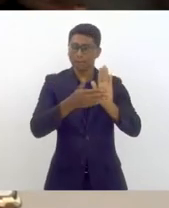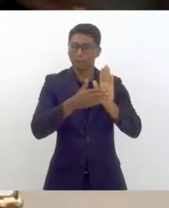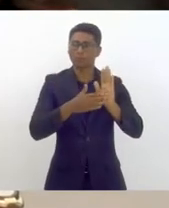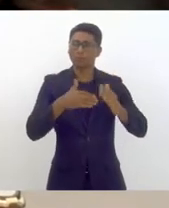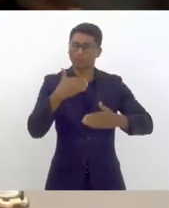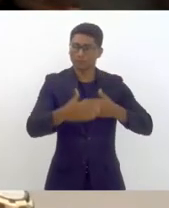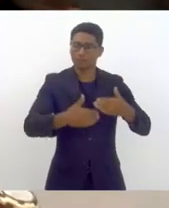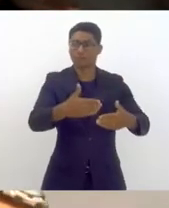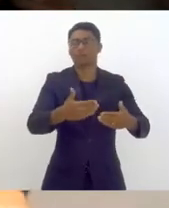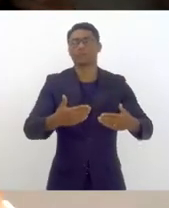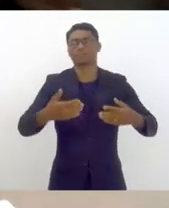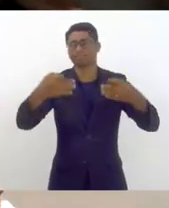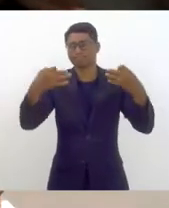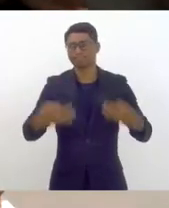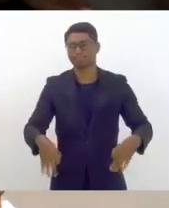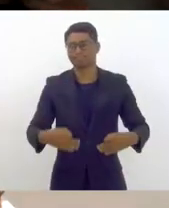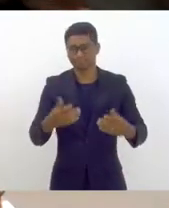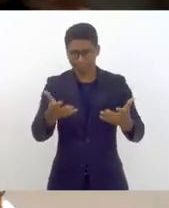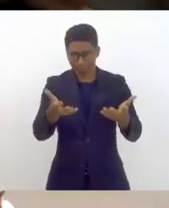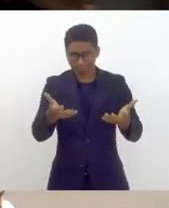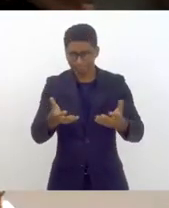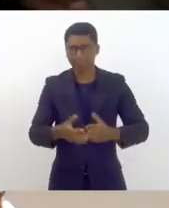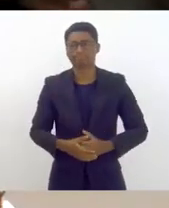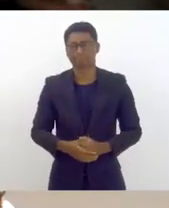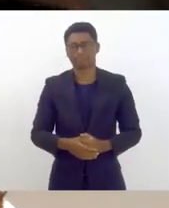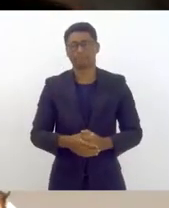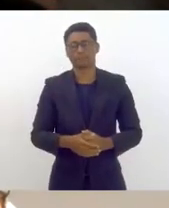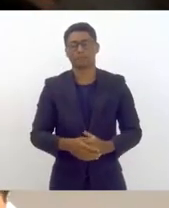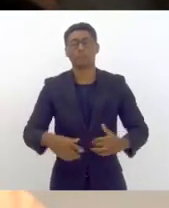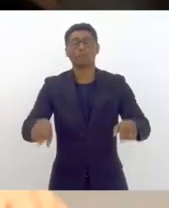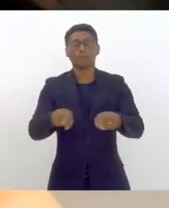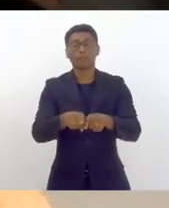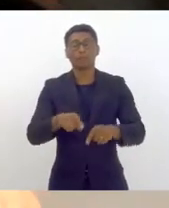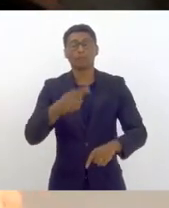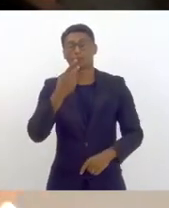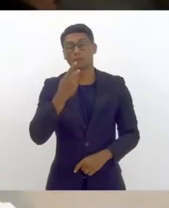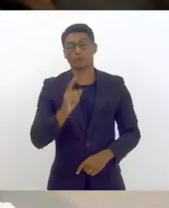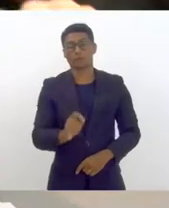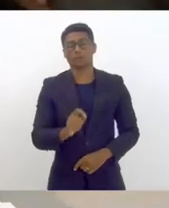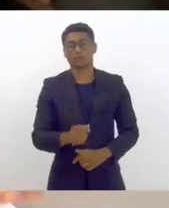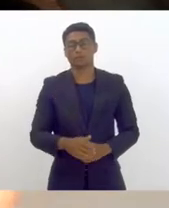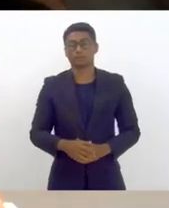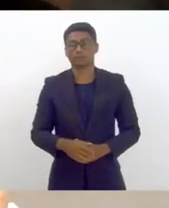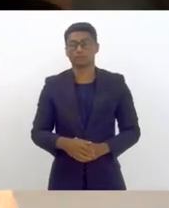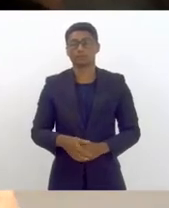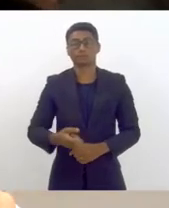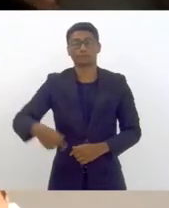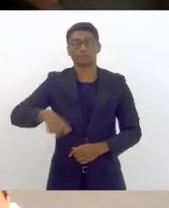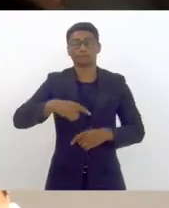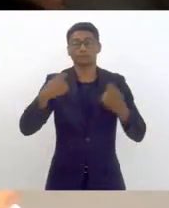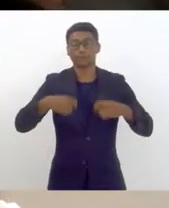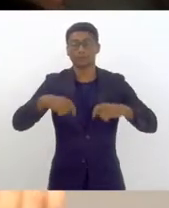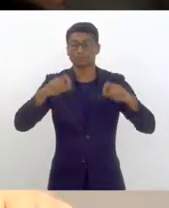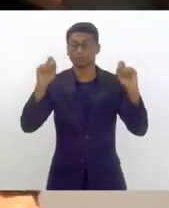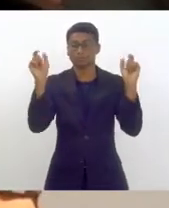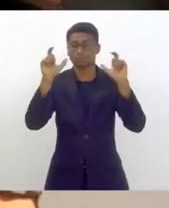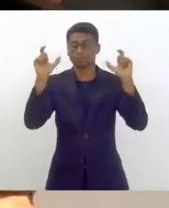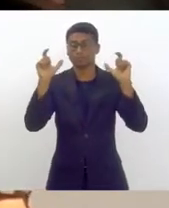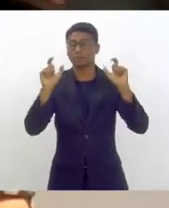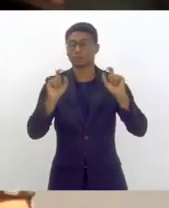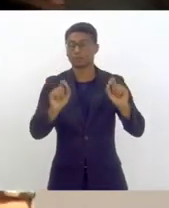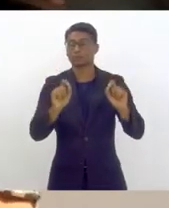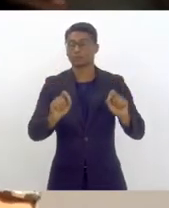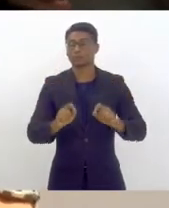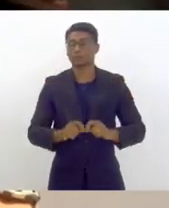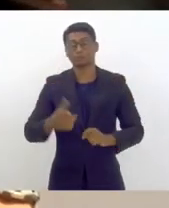com certeza, e deixar claro, né, que nós temos que observar um porém aqui, né? Eu acho que tem que fazer